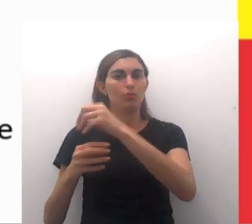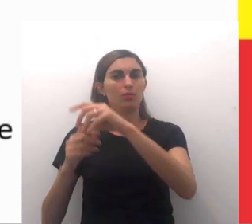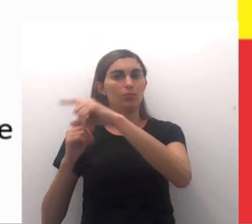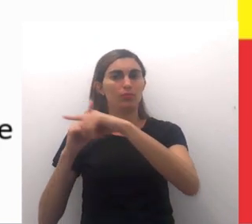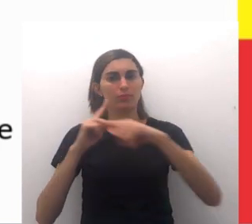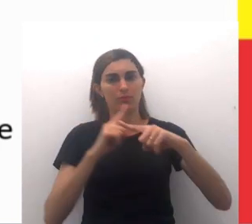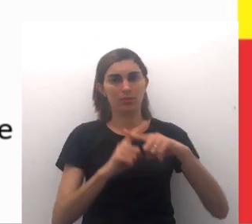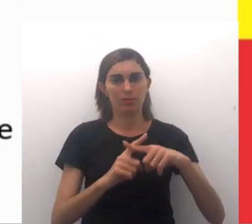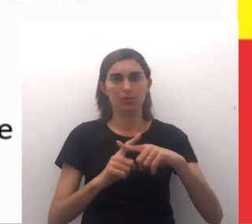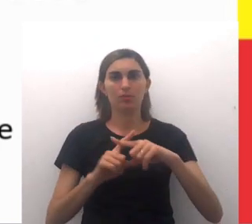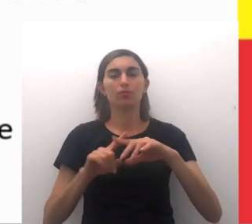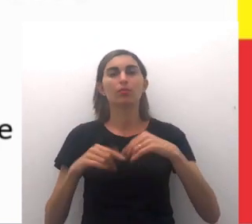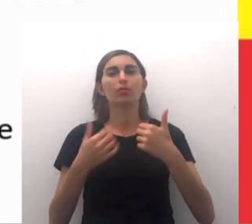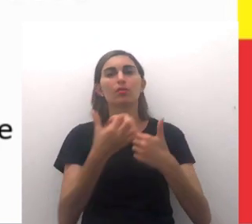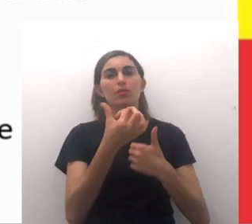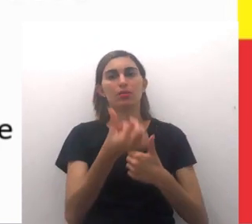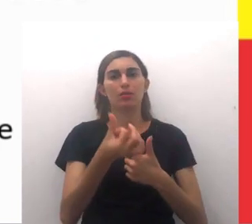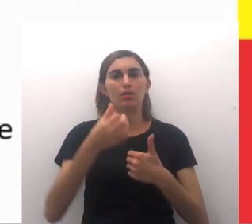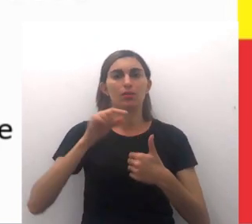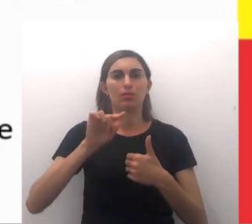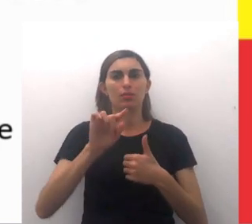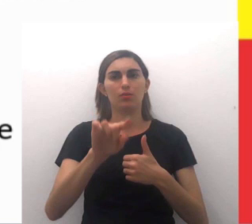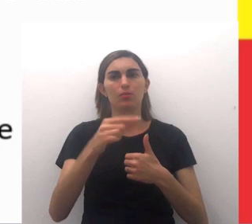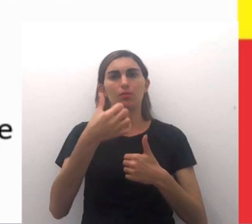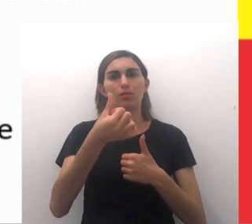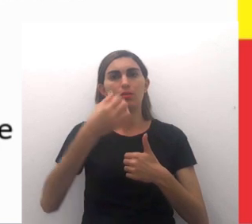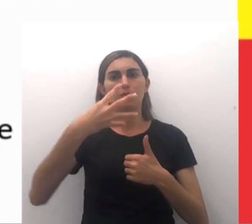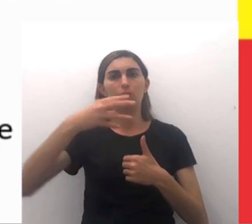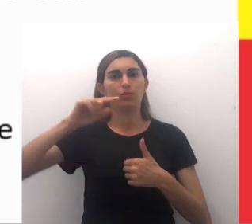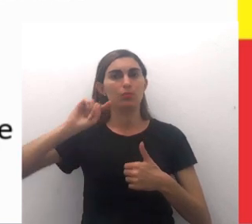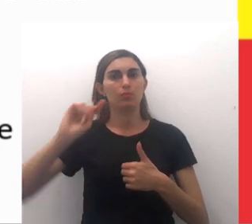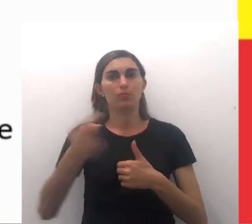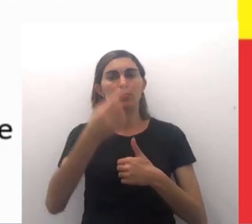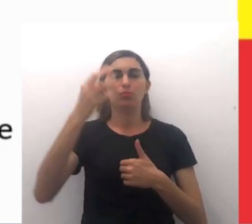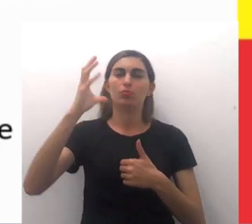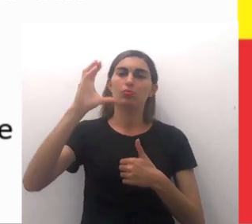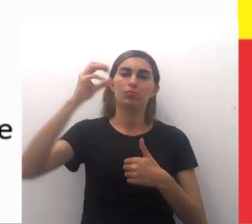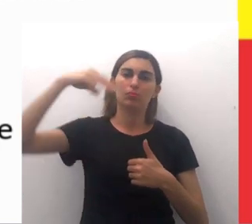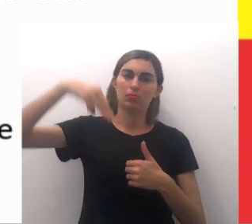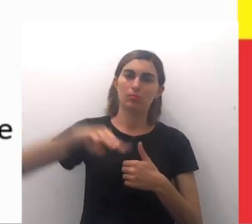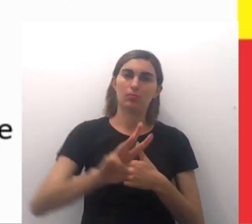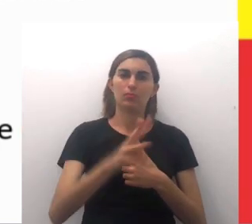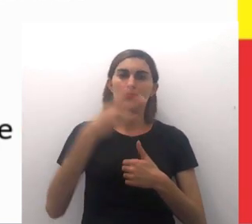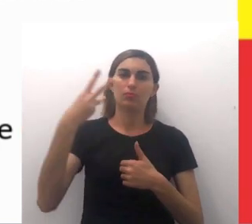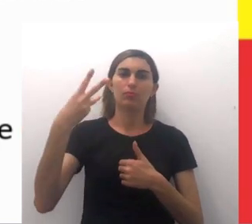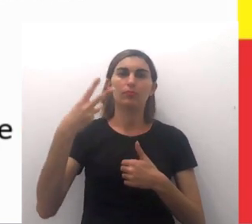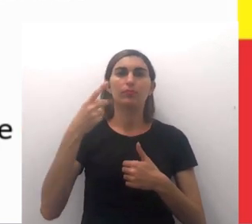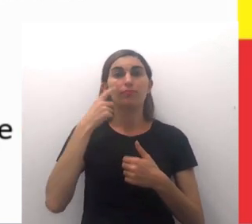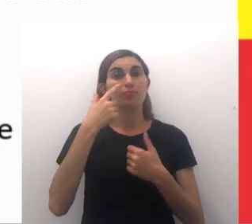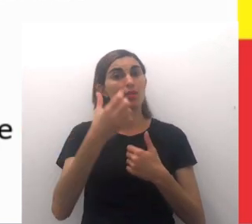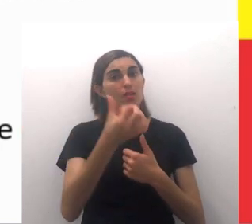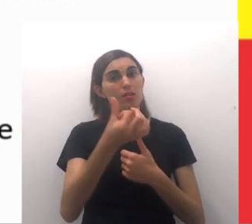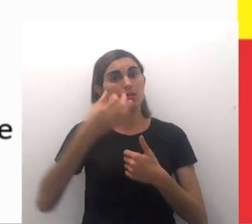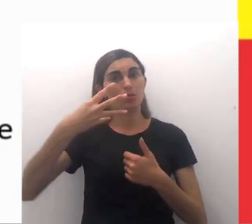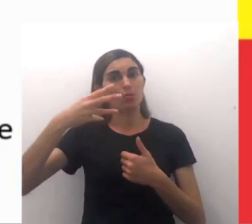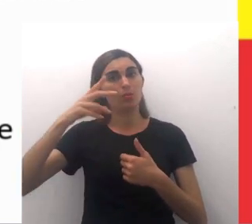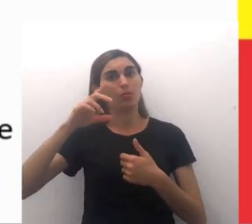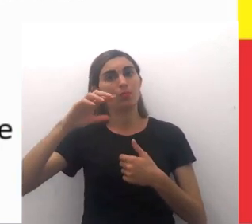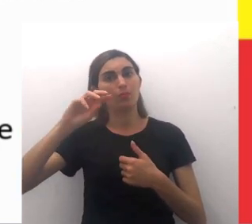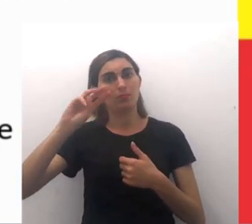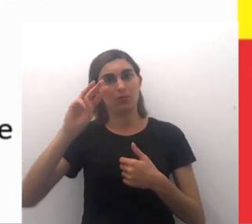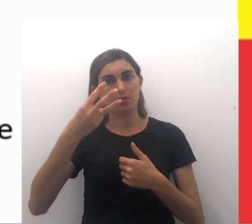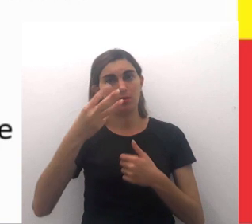40 vezes 40 vezes 40 vai dar 64.000 centímetros. Então, ó, se